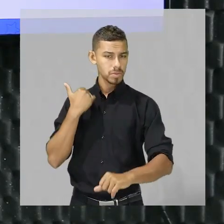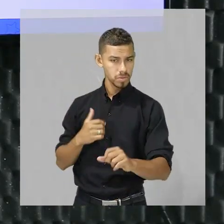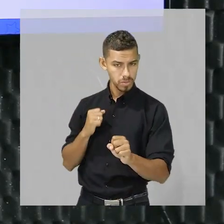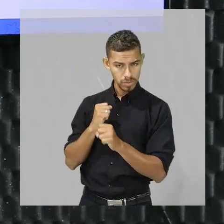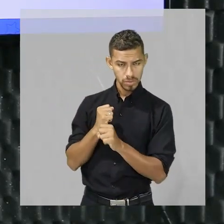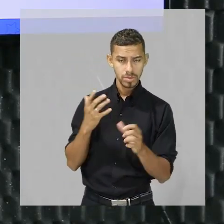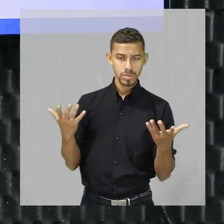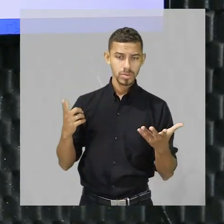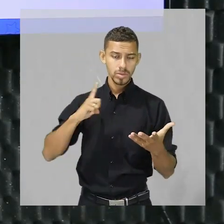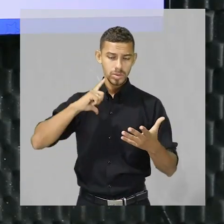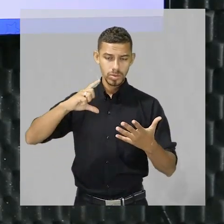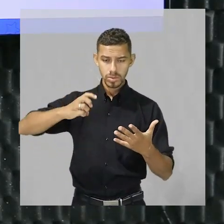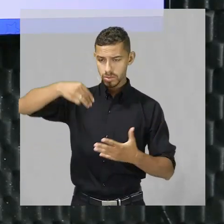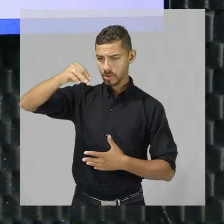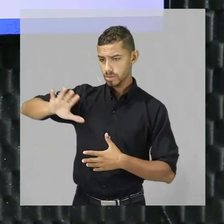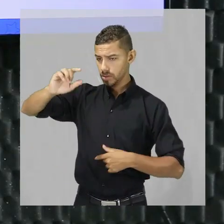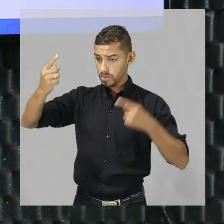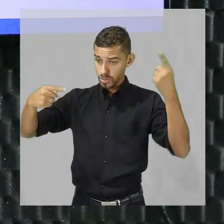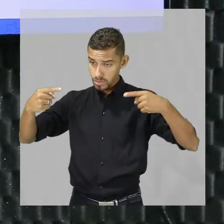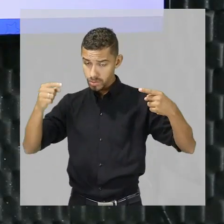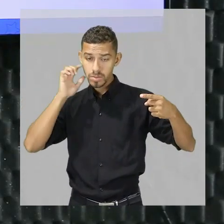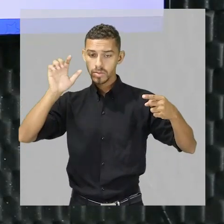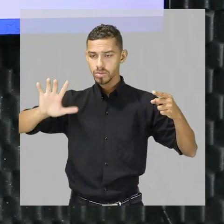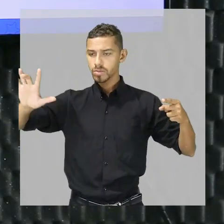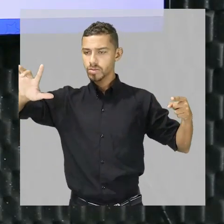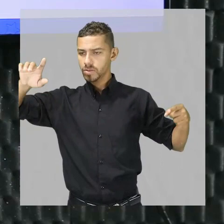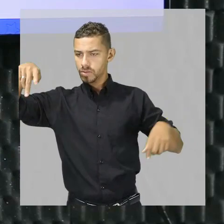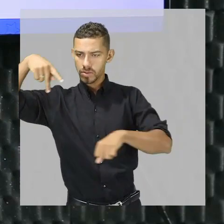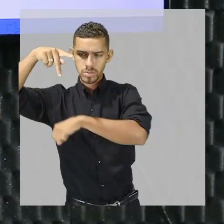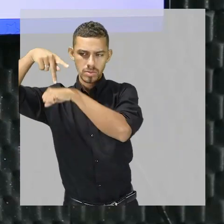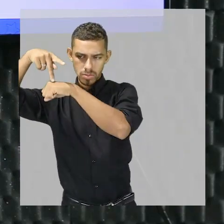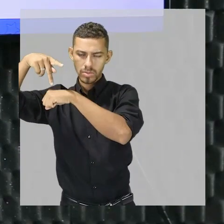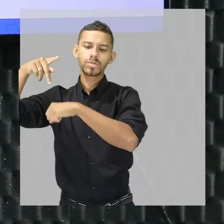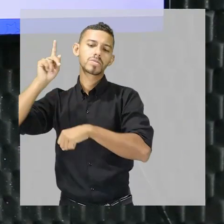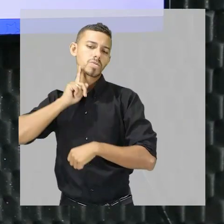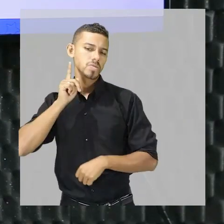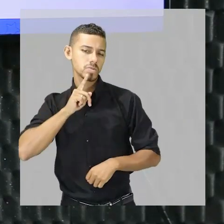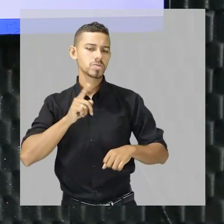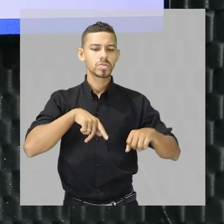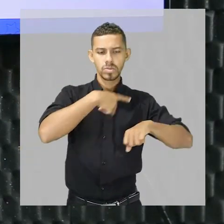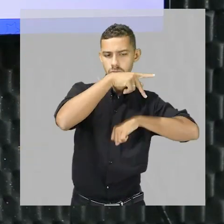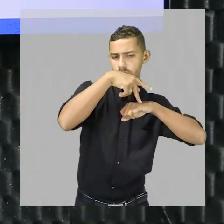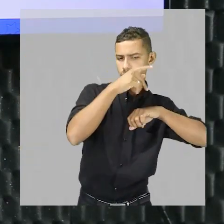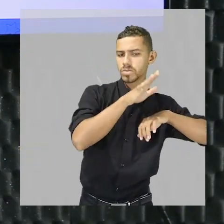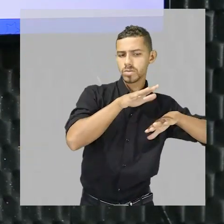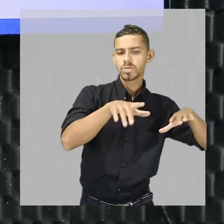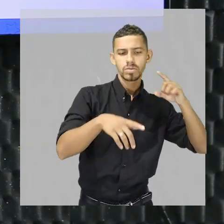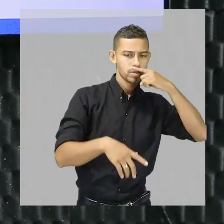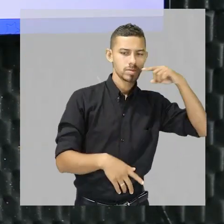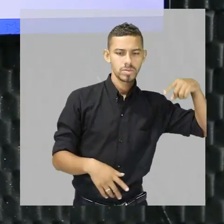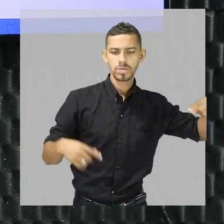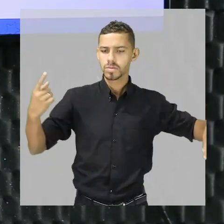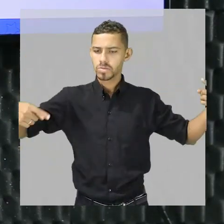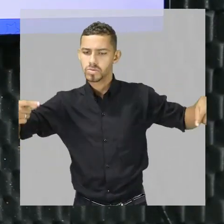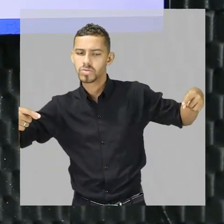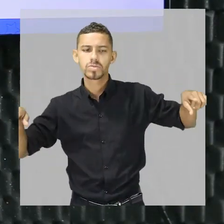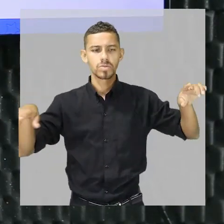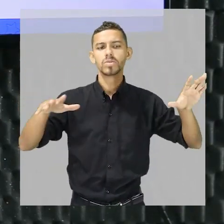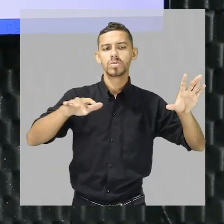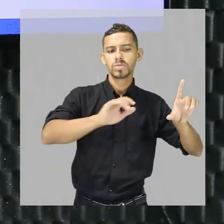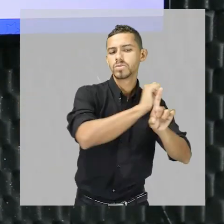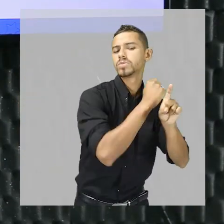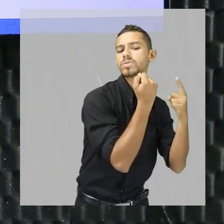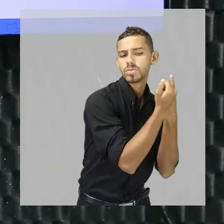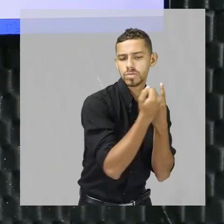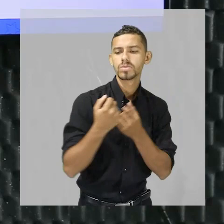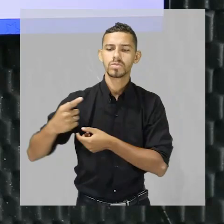um mapa ali com intuito claramente político, né? Para demonstrar, por exemplo, ali limites de fronteiras e tal, e claro, passando informações, né,